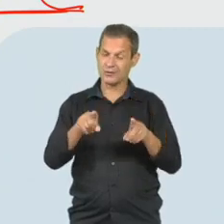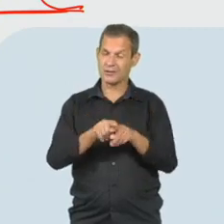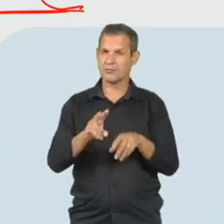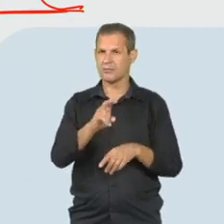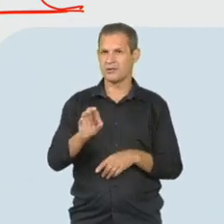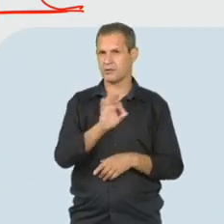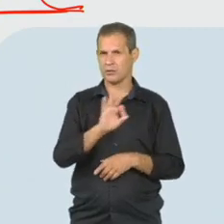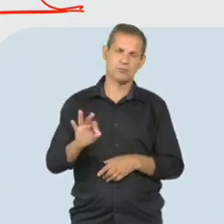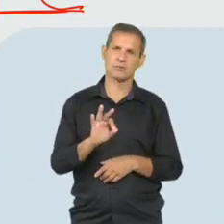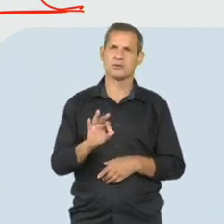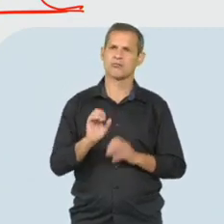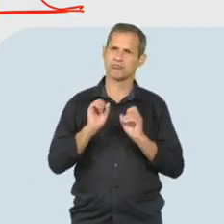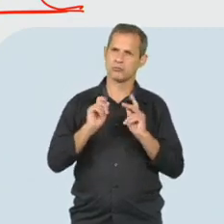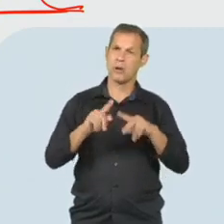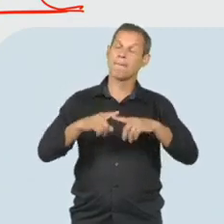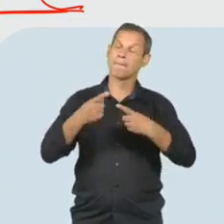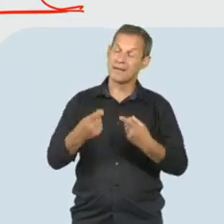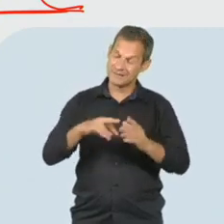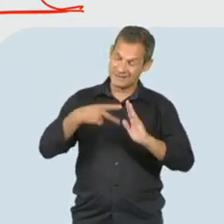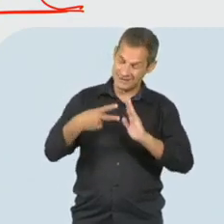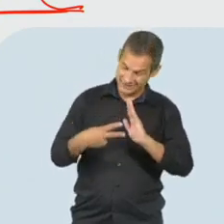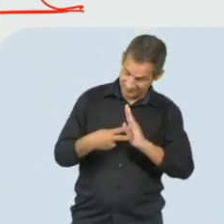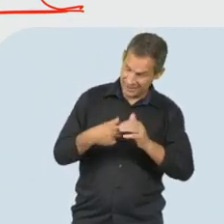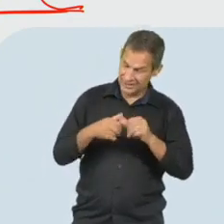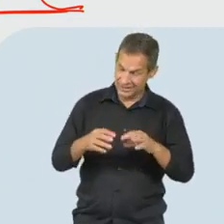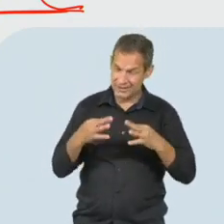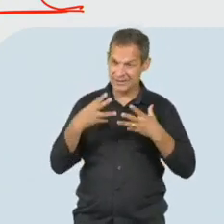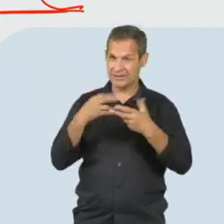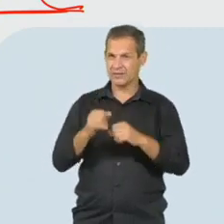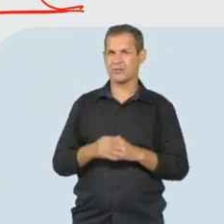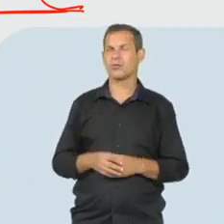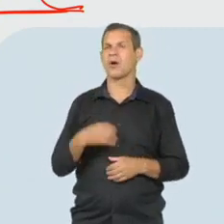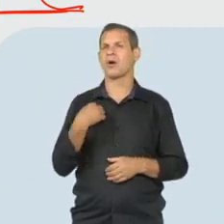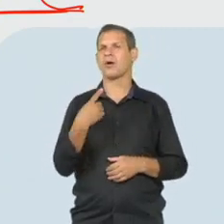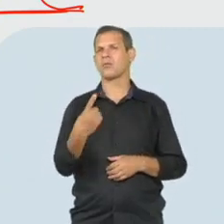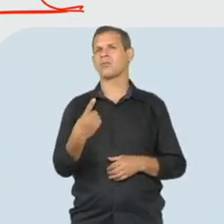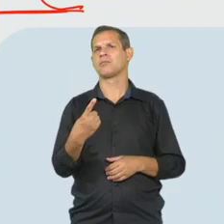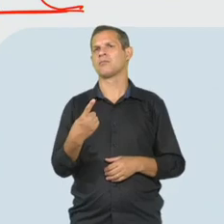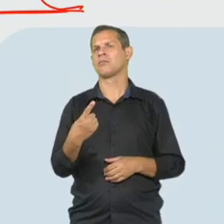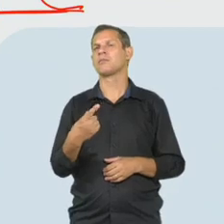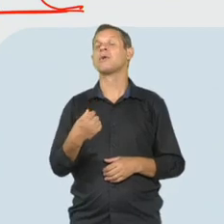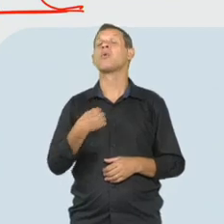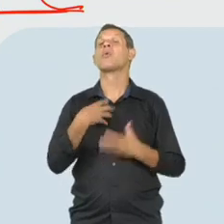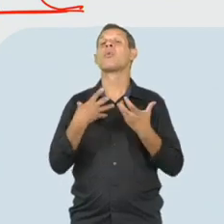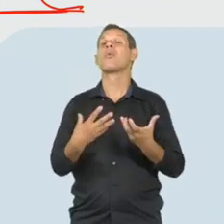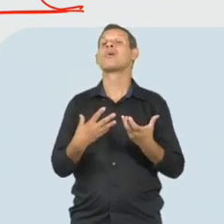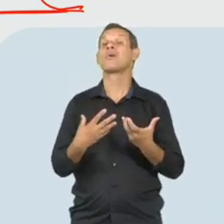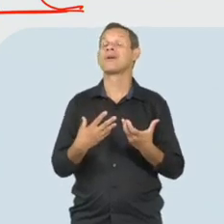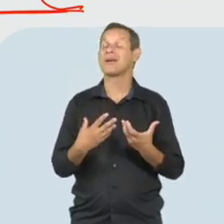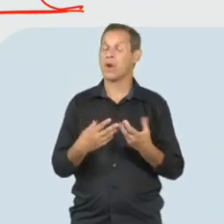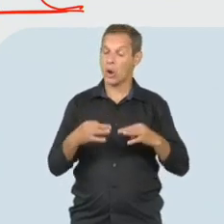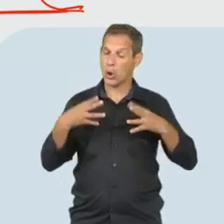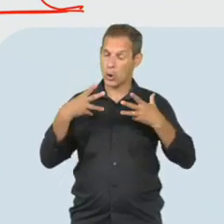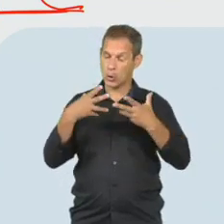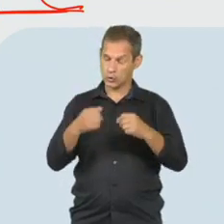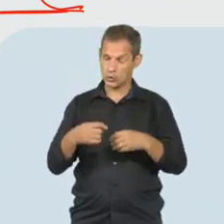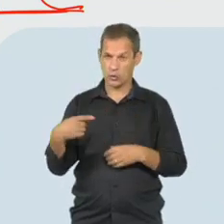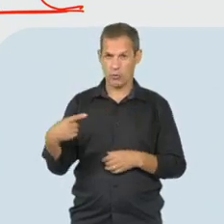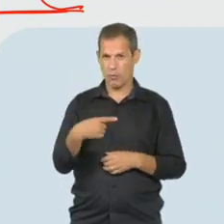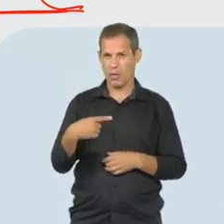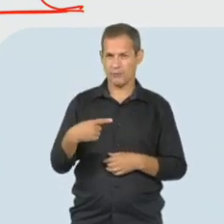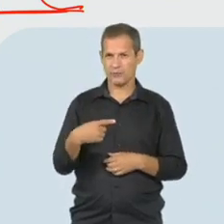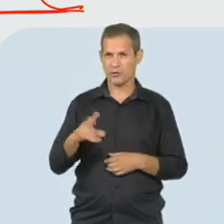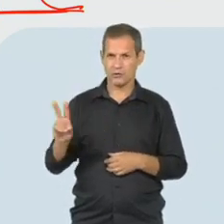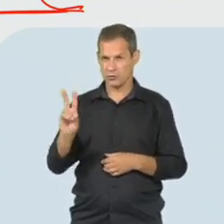tenho 50%. Então quer dizer que esse total equivale a 1. O que eu quero seria tudo isso menos